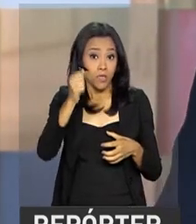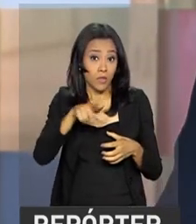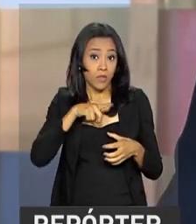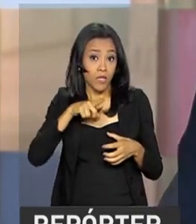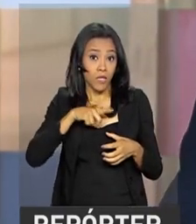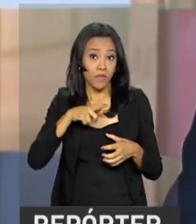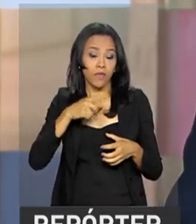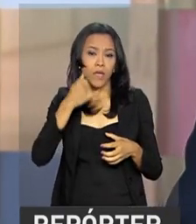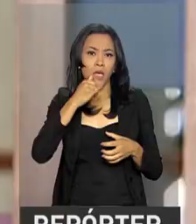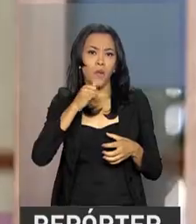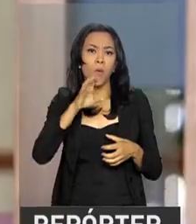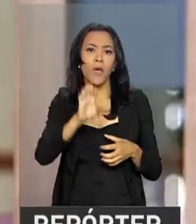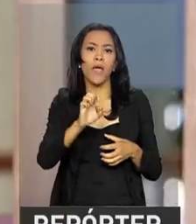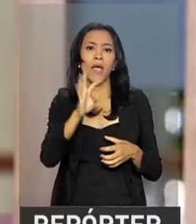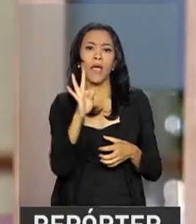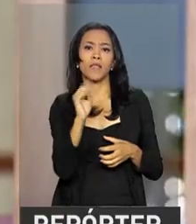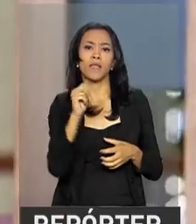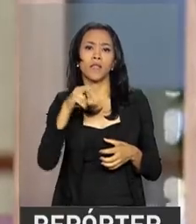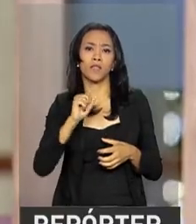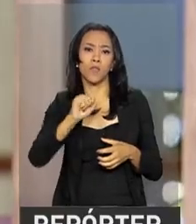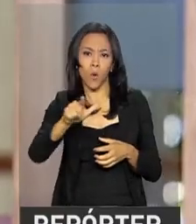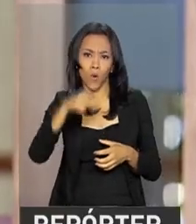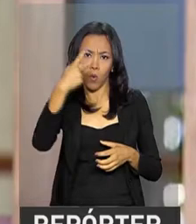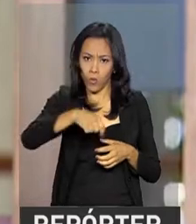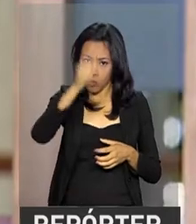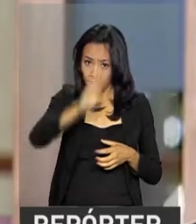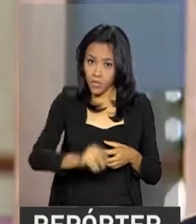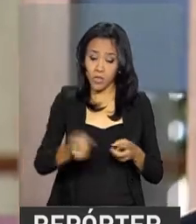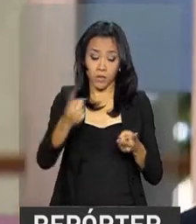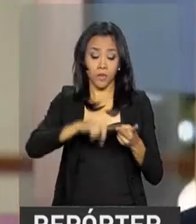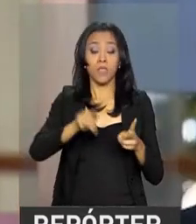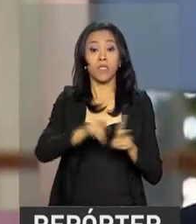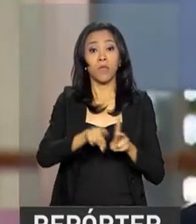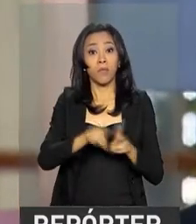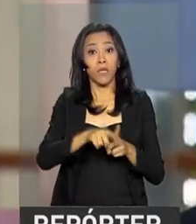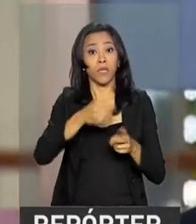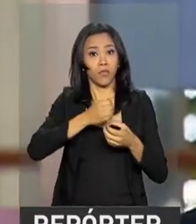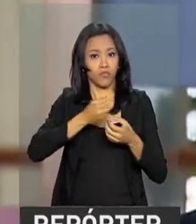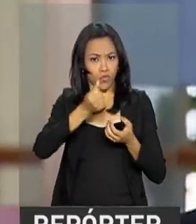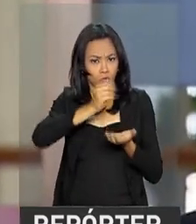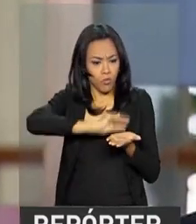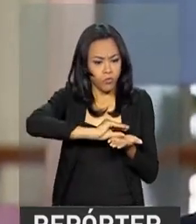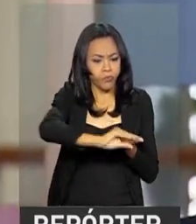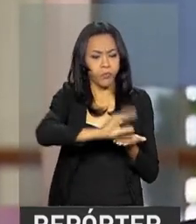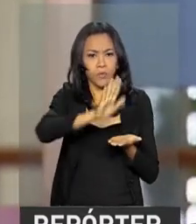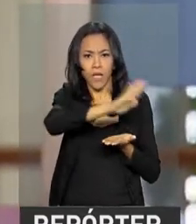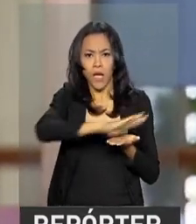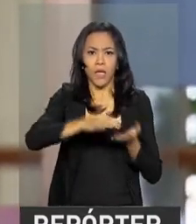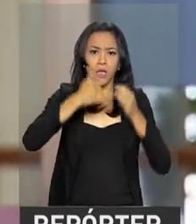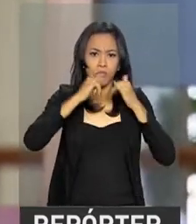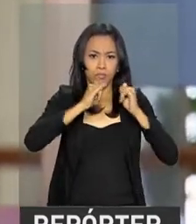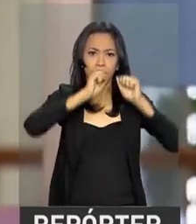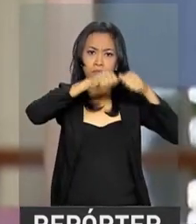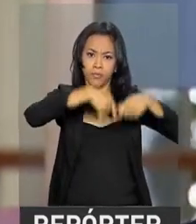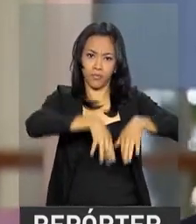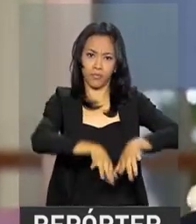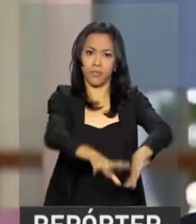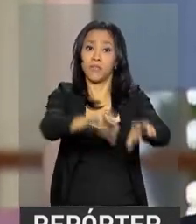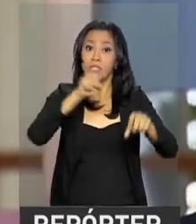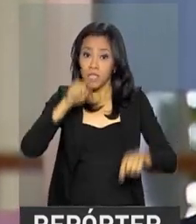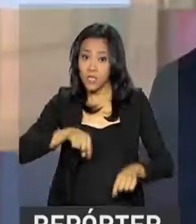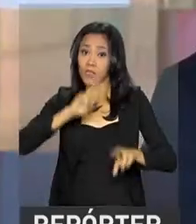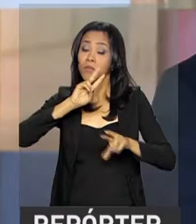como etanol e dos investimentos massivos em hidrelétricas e tudo foi possível graças a políticas